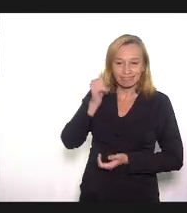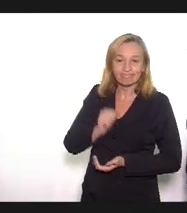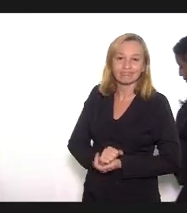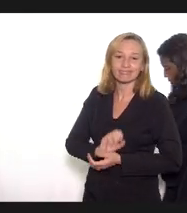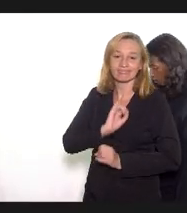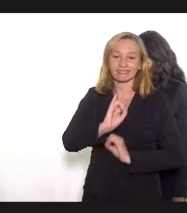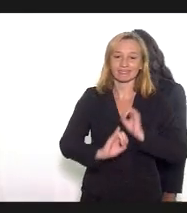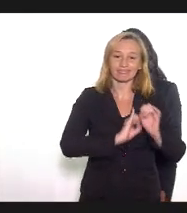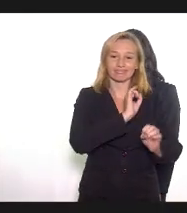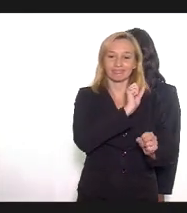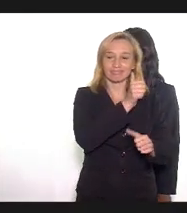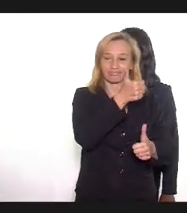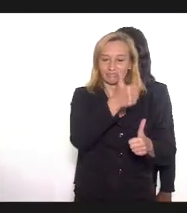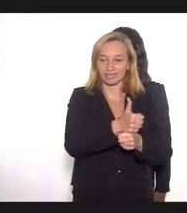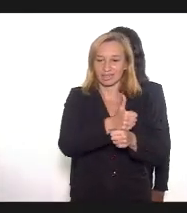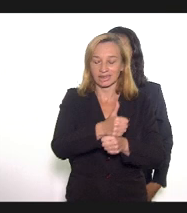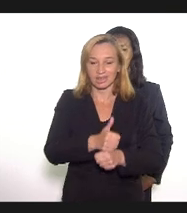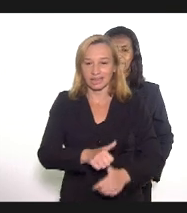importante.